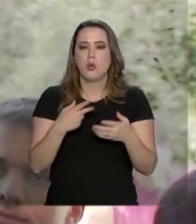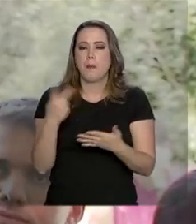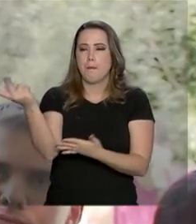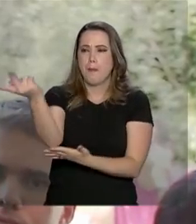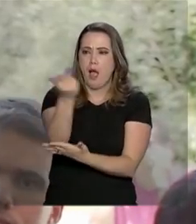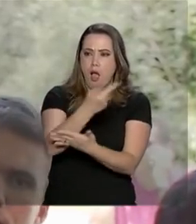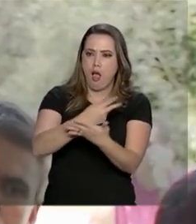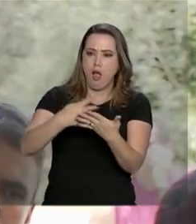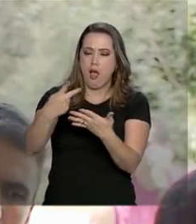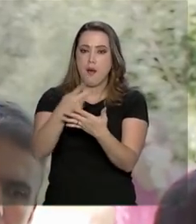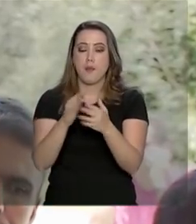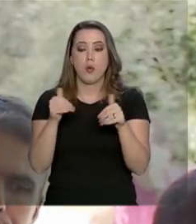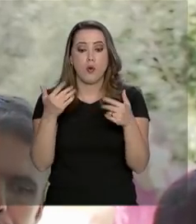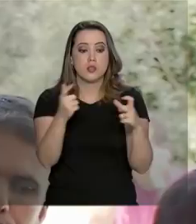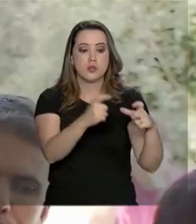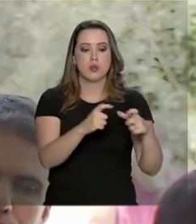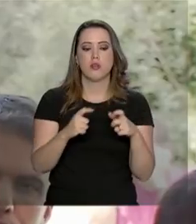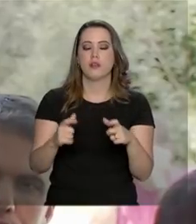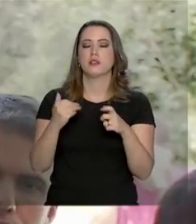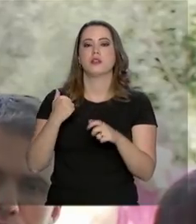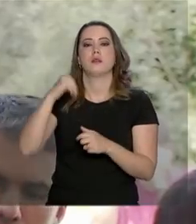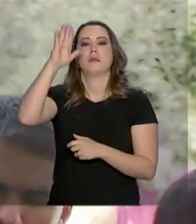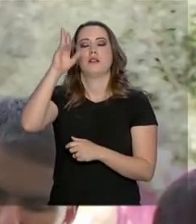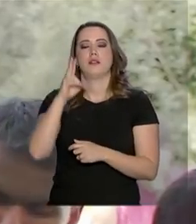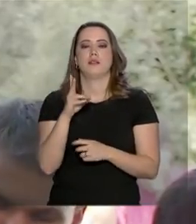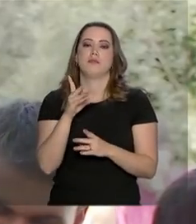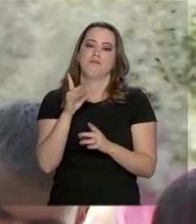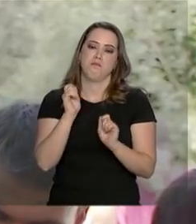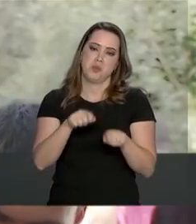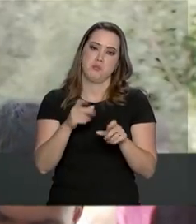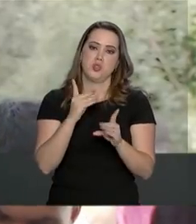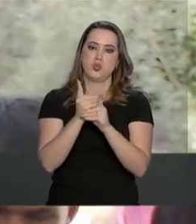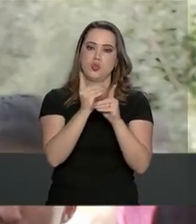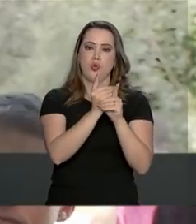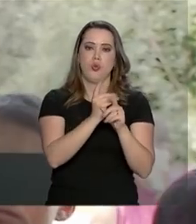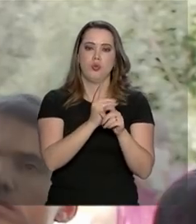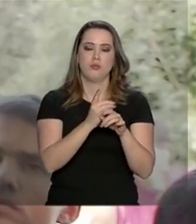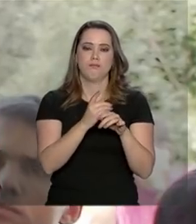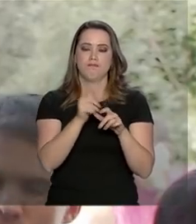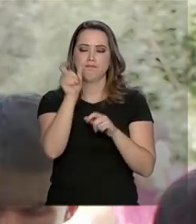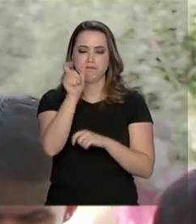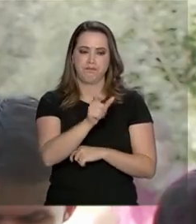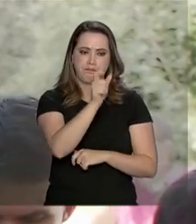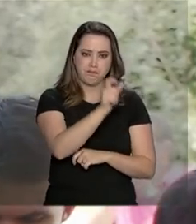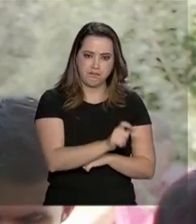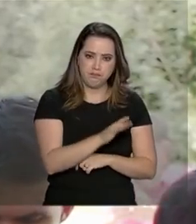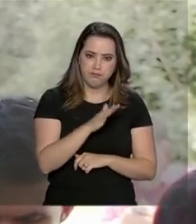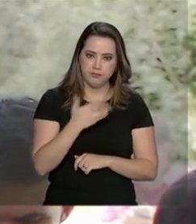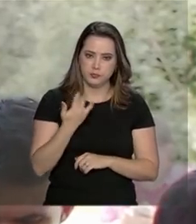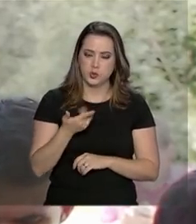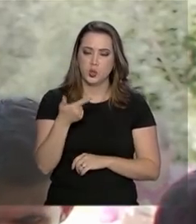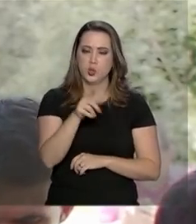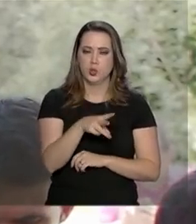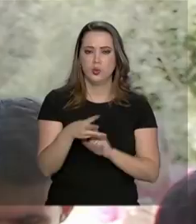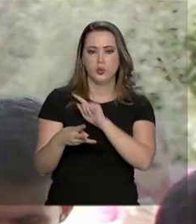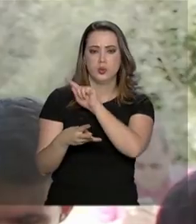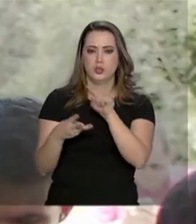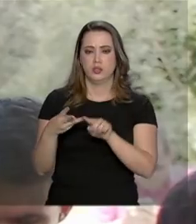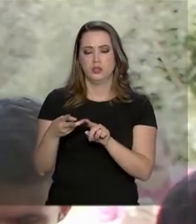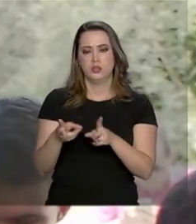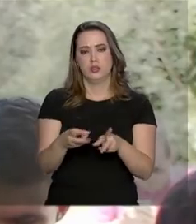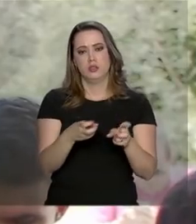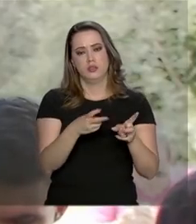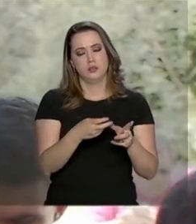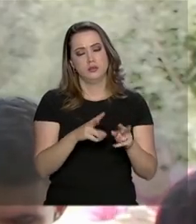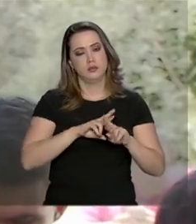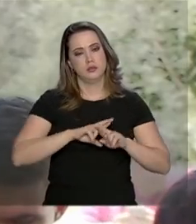mapa ali, identificando quais áreas é mais provável da gente encontrar corpos. E também um outro tipo de radar que ele consegue